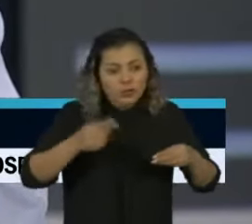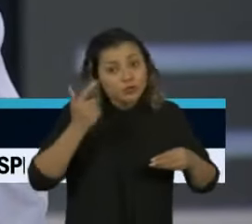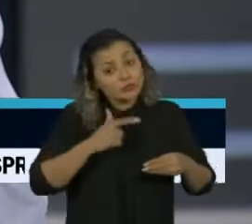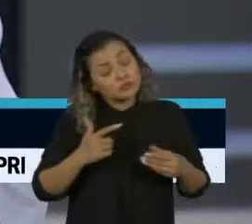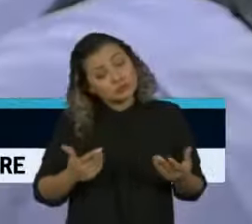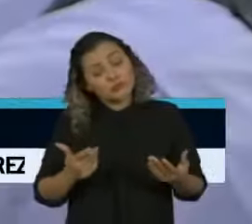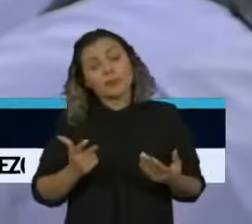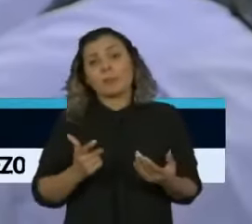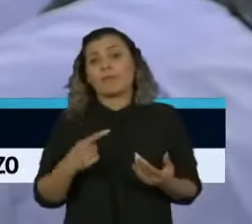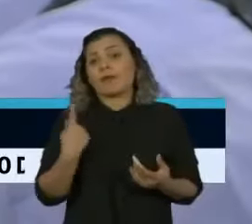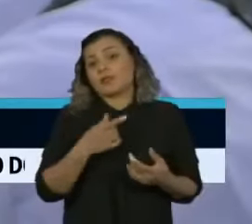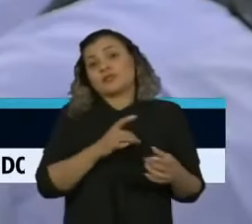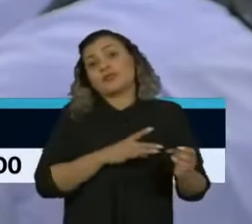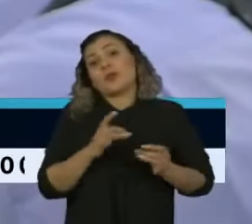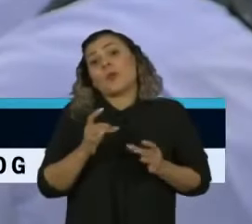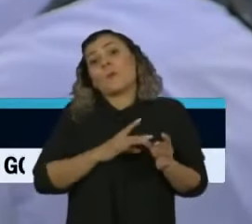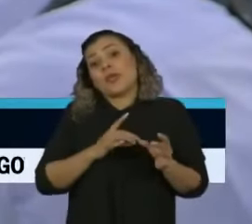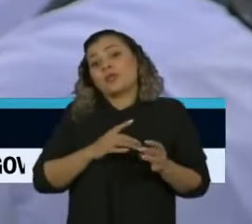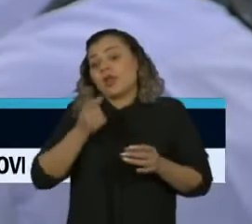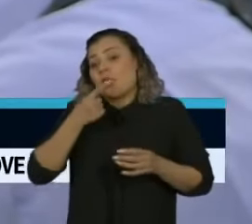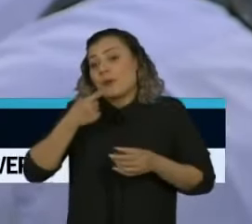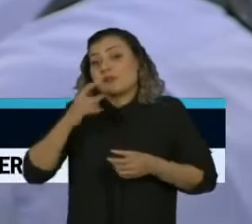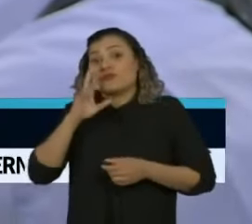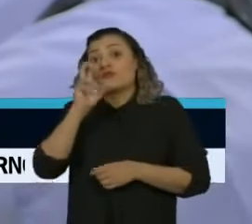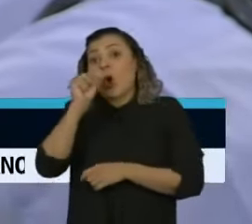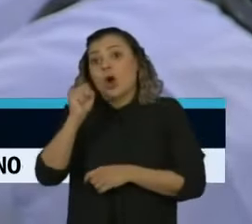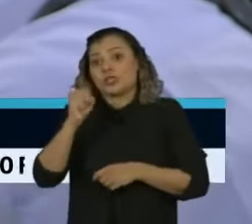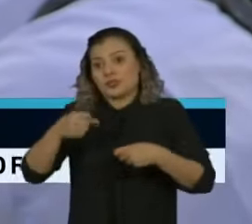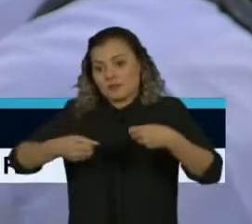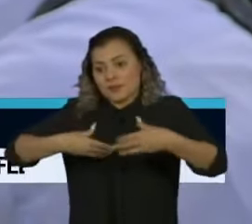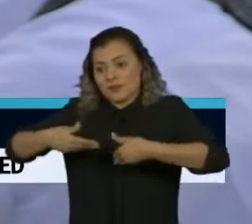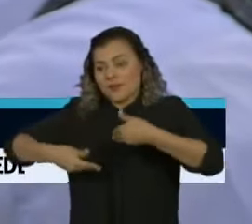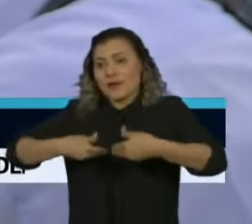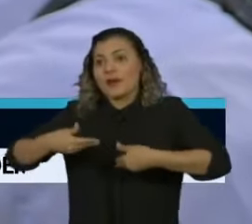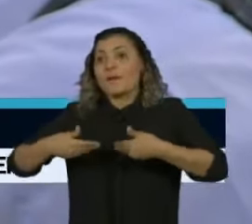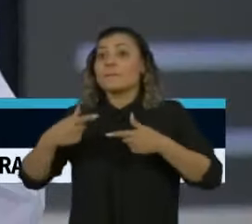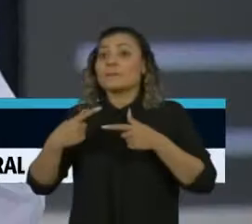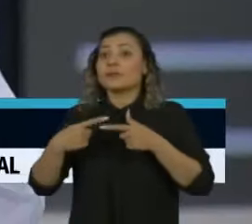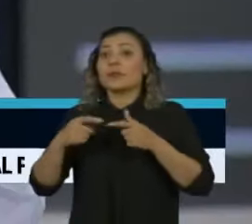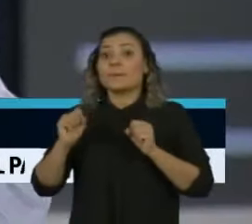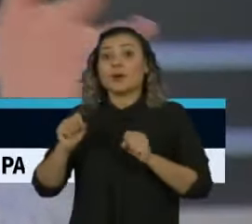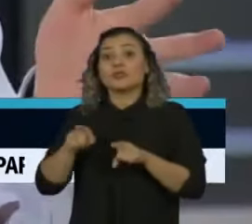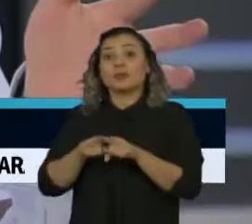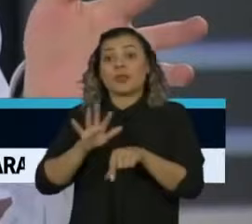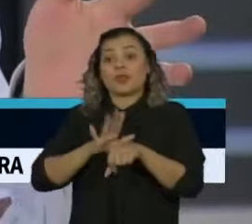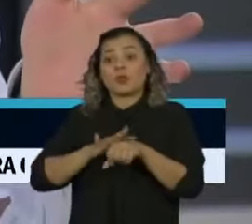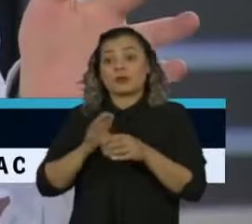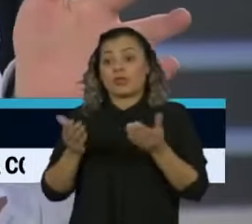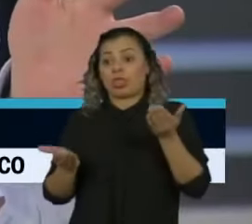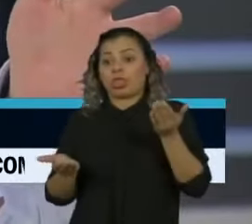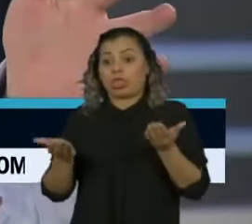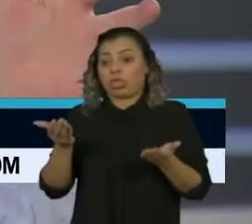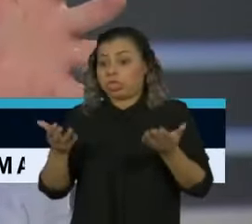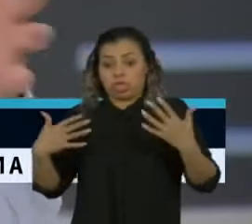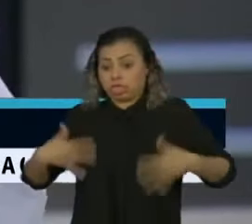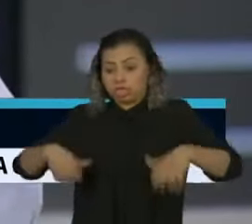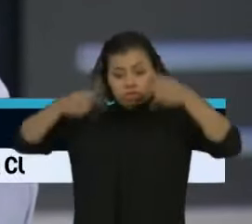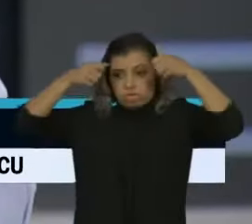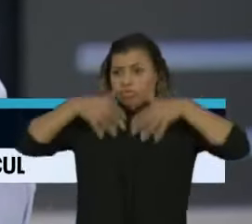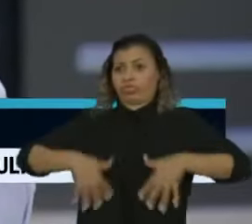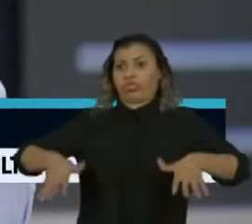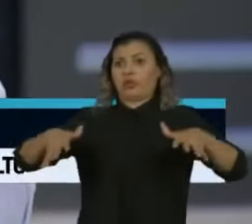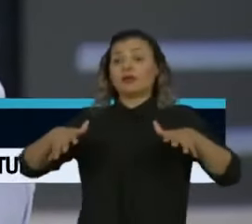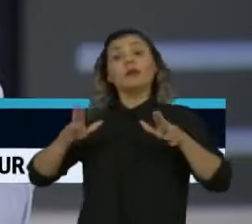E nós temos medo de entrar com os anti-inflamatórios mais potentes, porque eles podem pôr a doença em desequilíbrio. Nós tínhamos medo dos